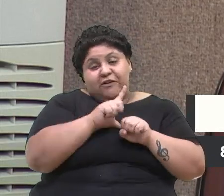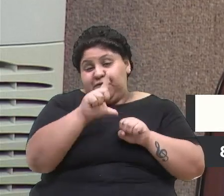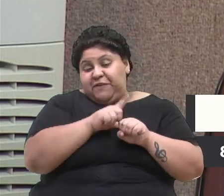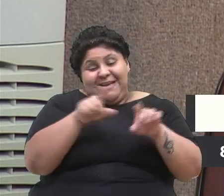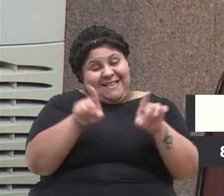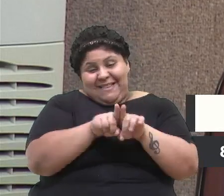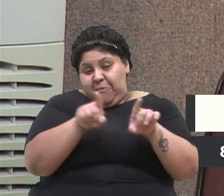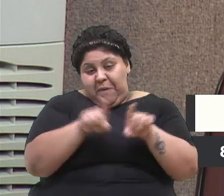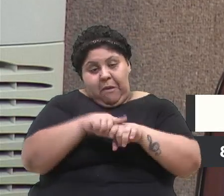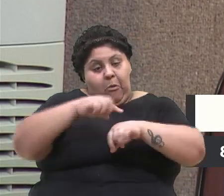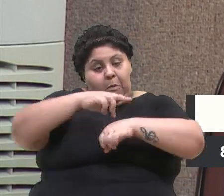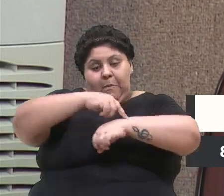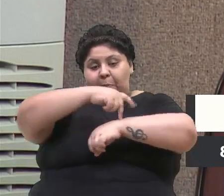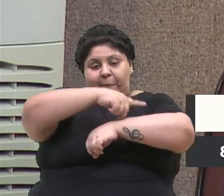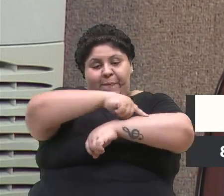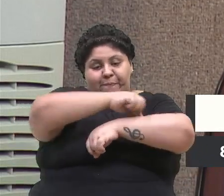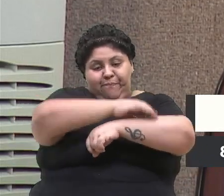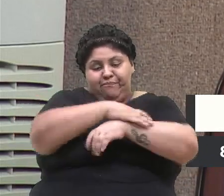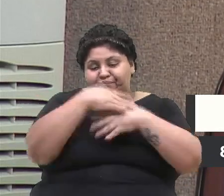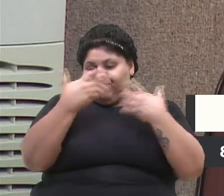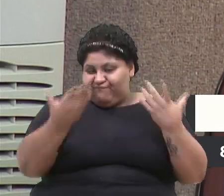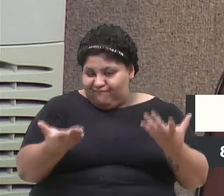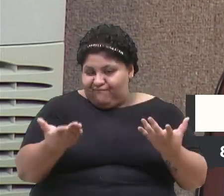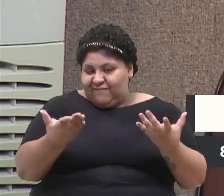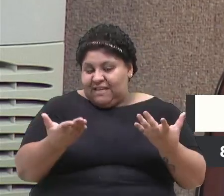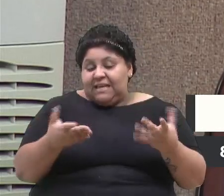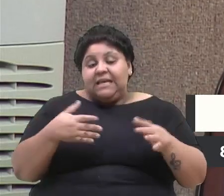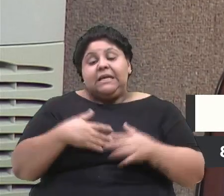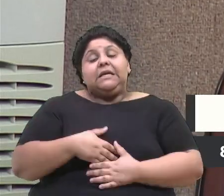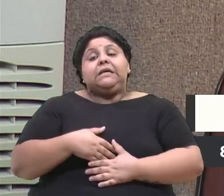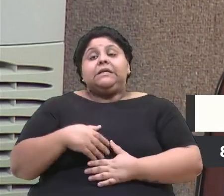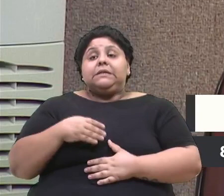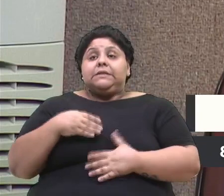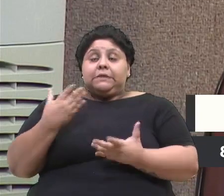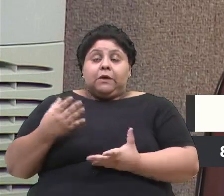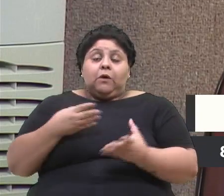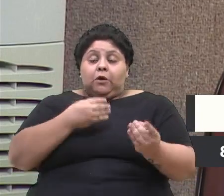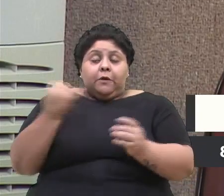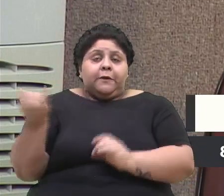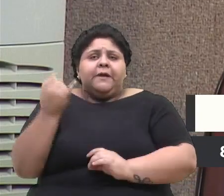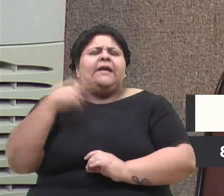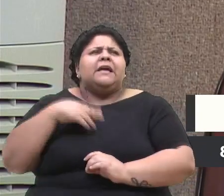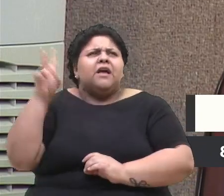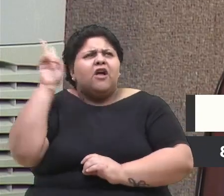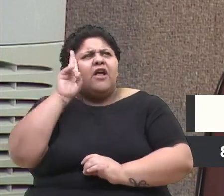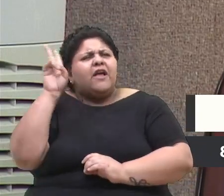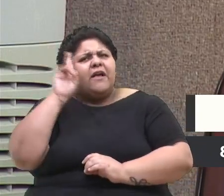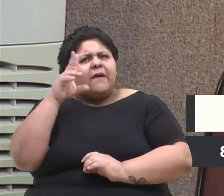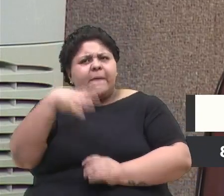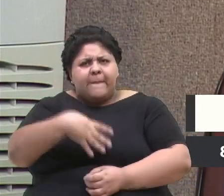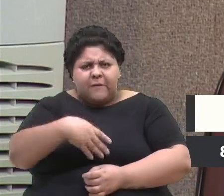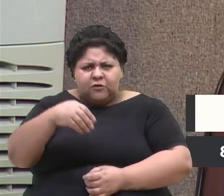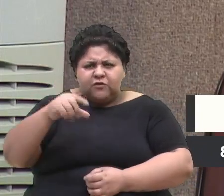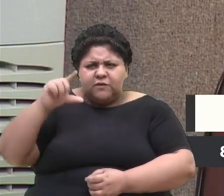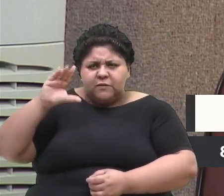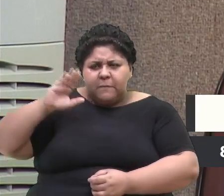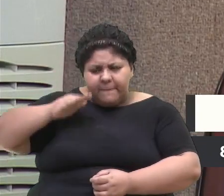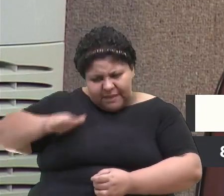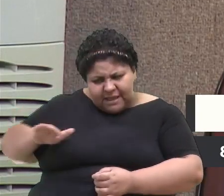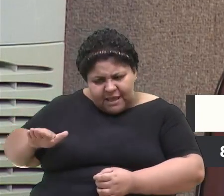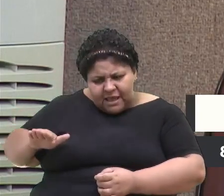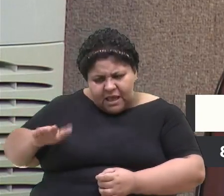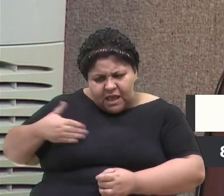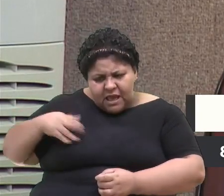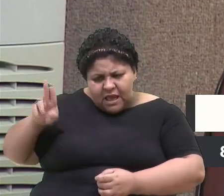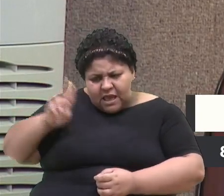né? Então, é de fundamental importância. Eu lembro quando eu tinha meus filhos pequenos, que eu usava os carrinhos